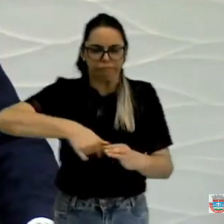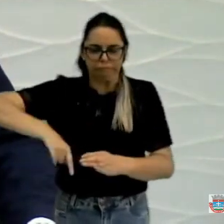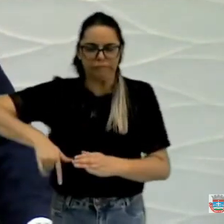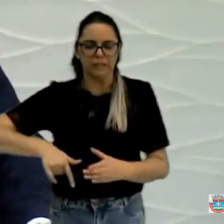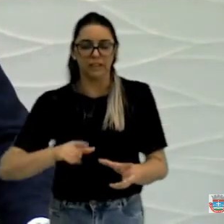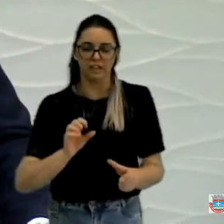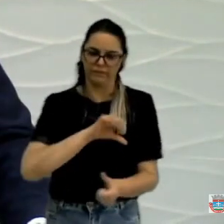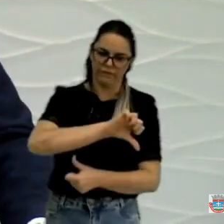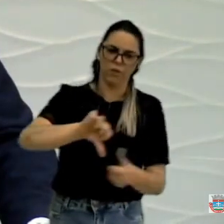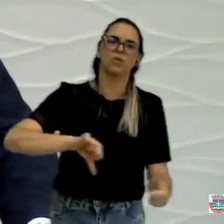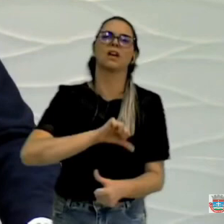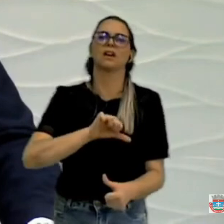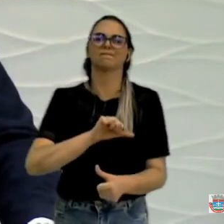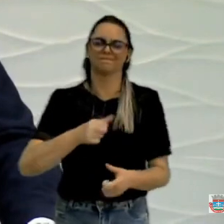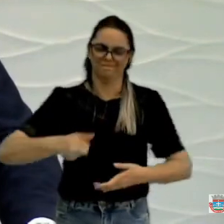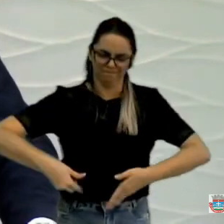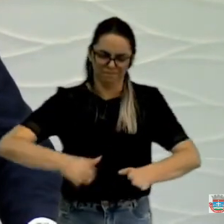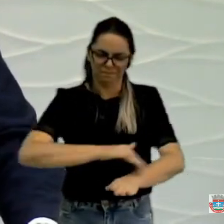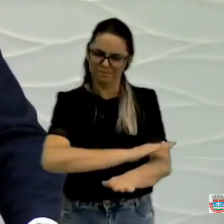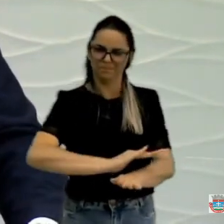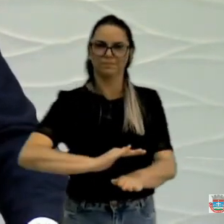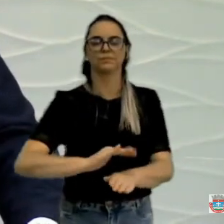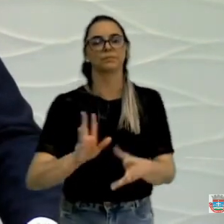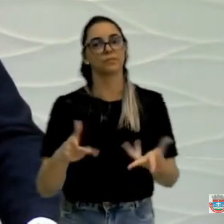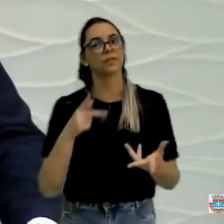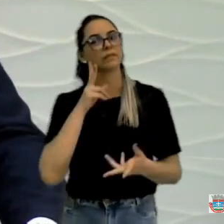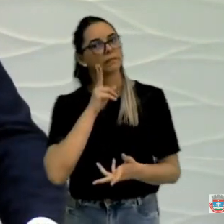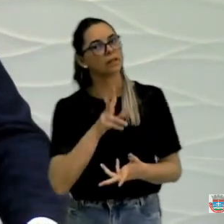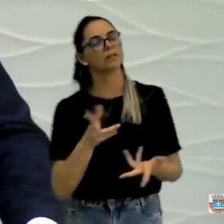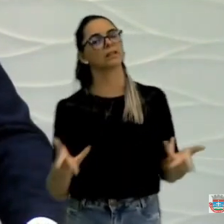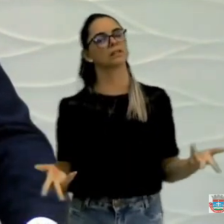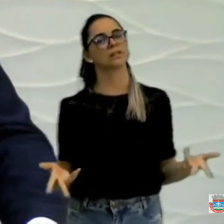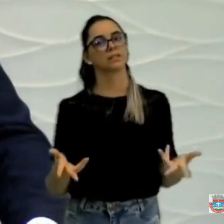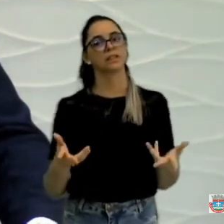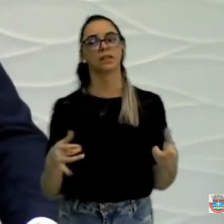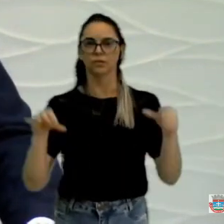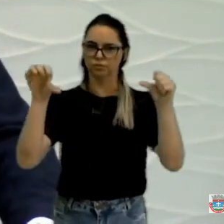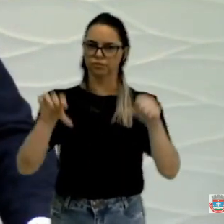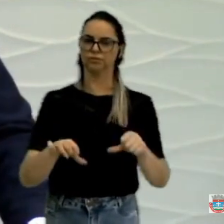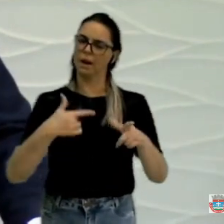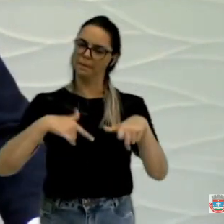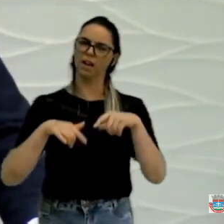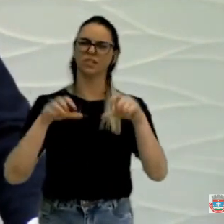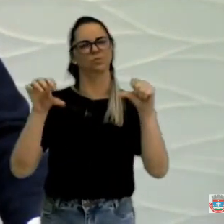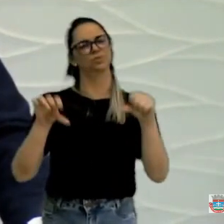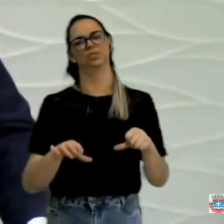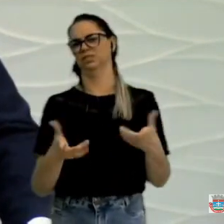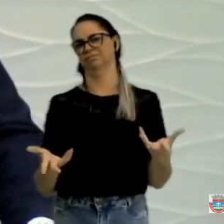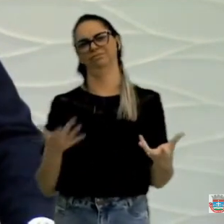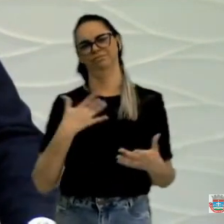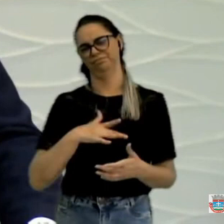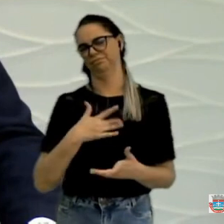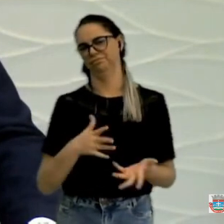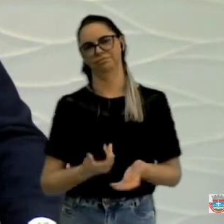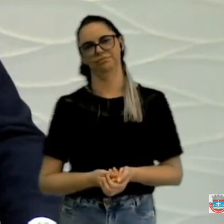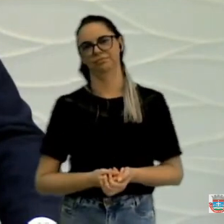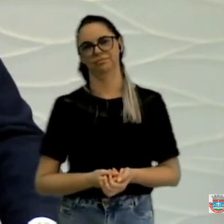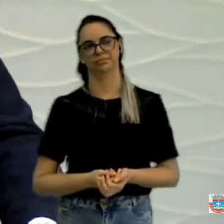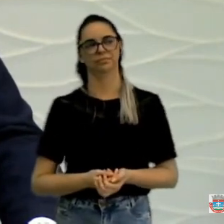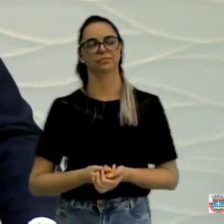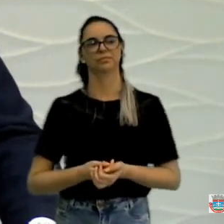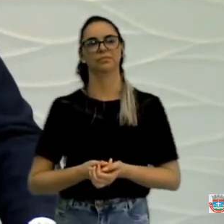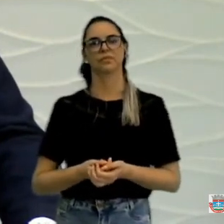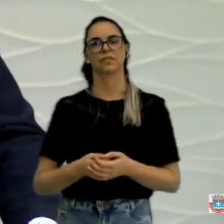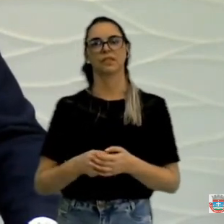calçamento. Todos os serviços que prestam a nossa população prestam de forma, com muitos defeitos. Então